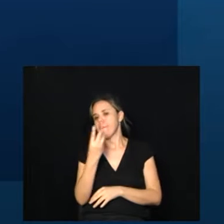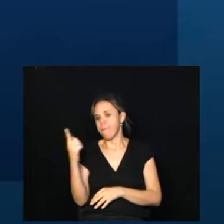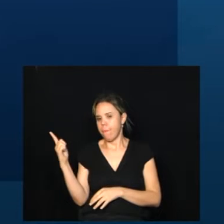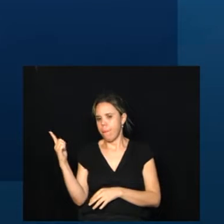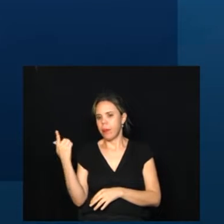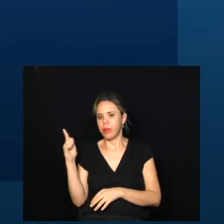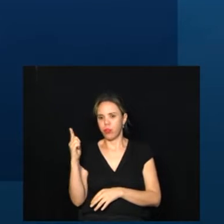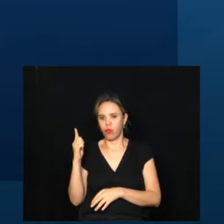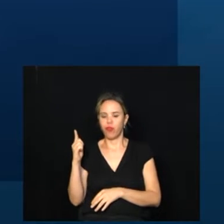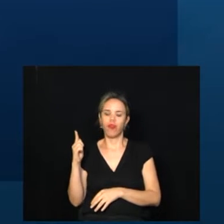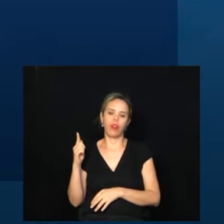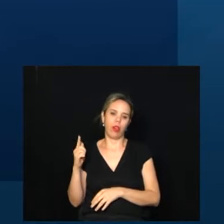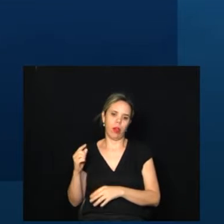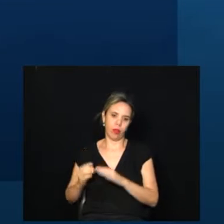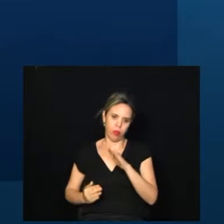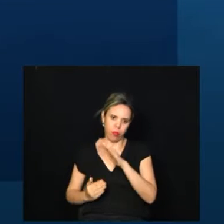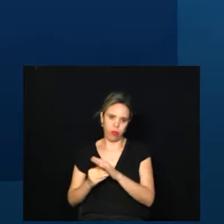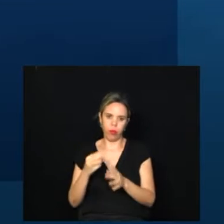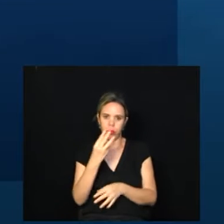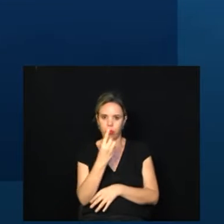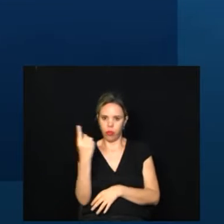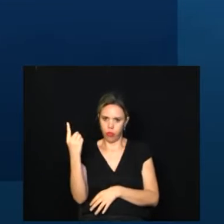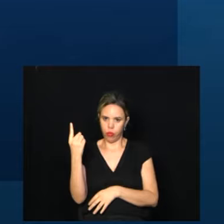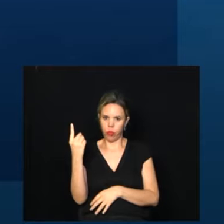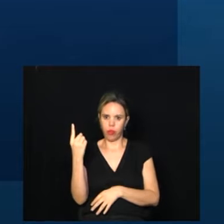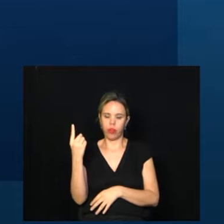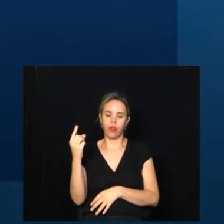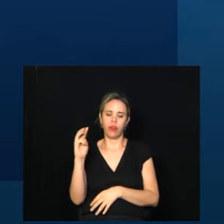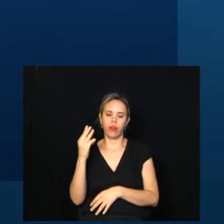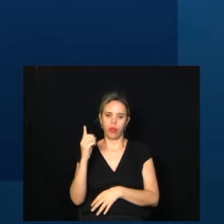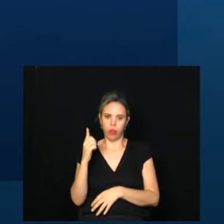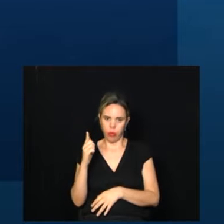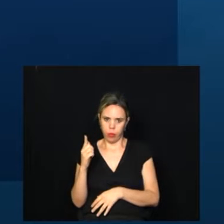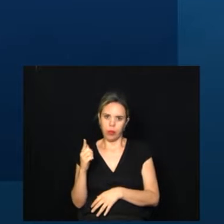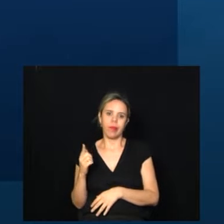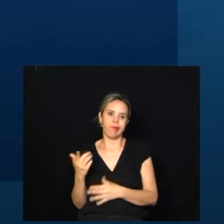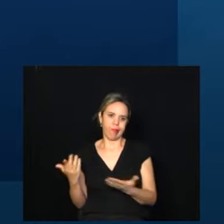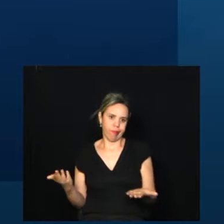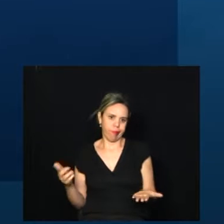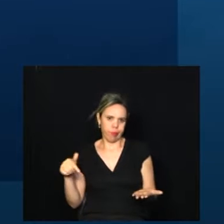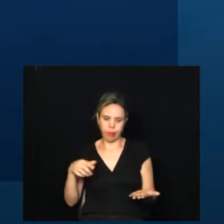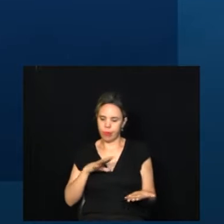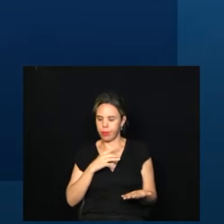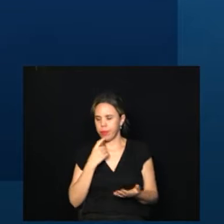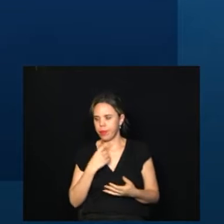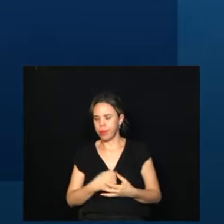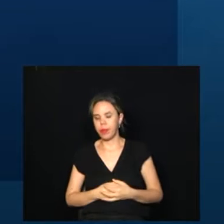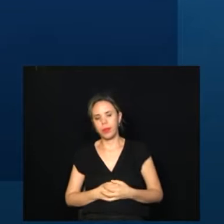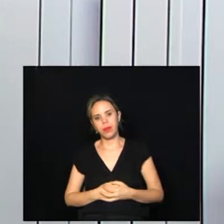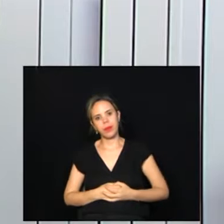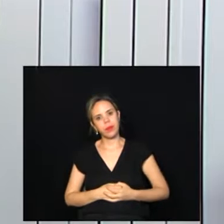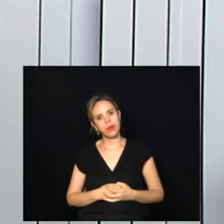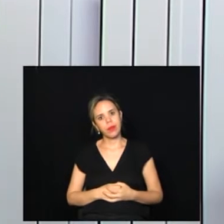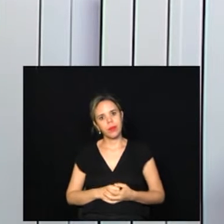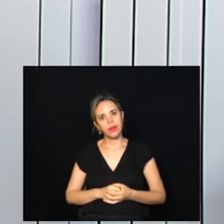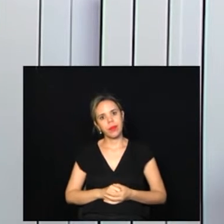essa temperatura vai subindo e a máxima pode chegar aos 31 graus aqui na cidade de